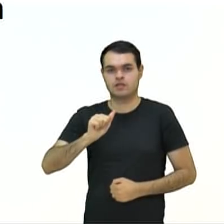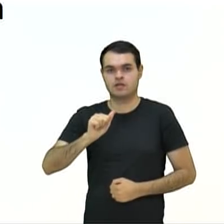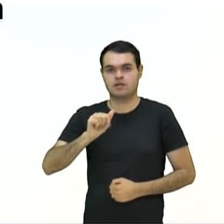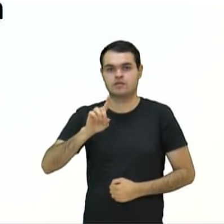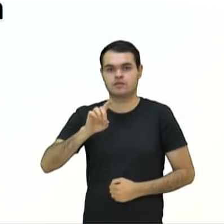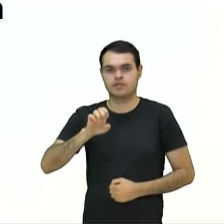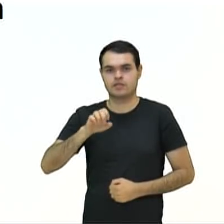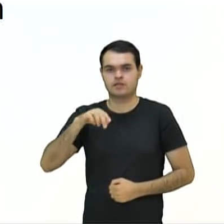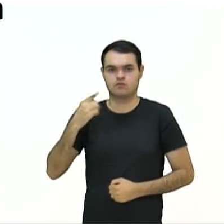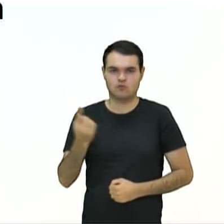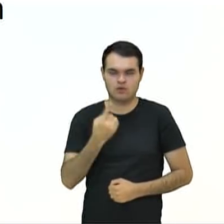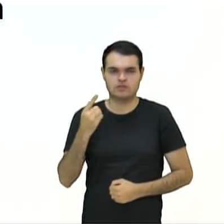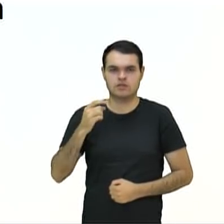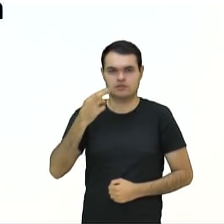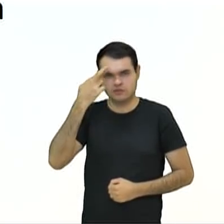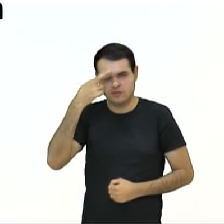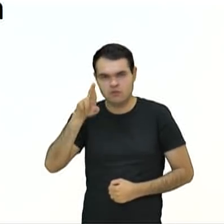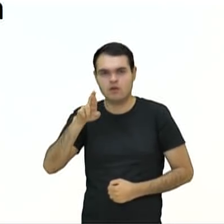da Vitória, em